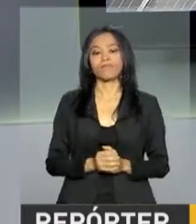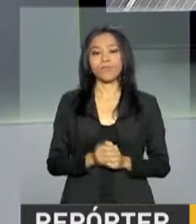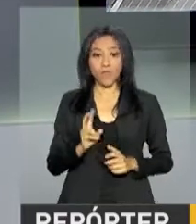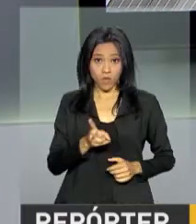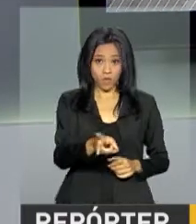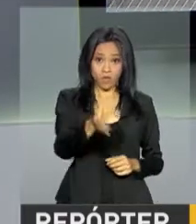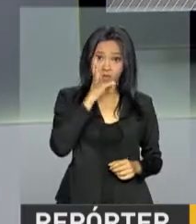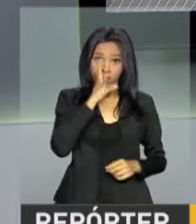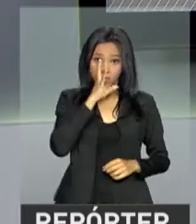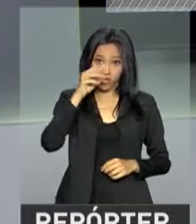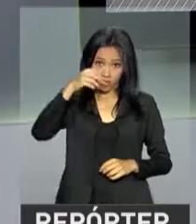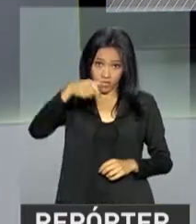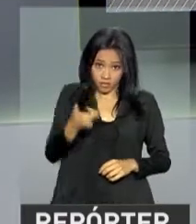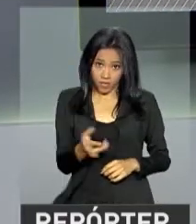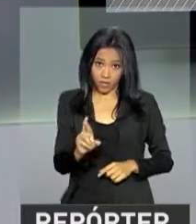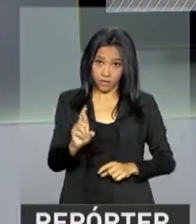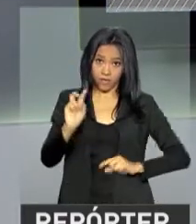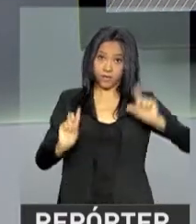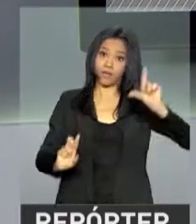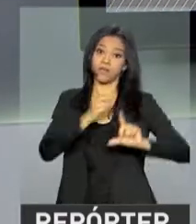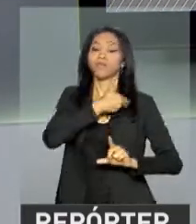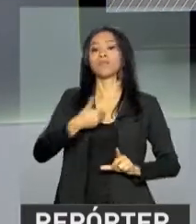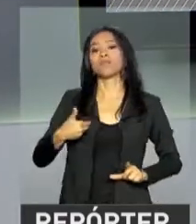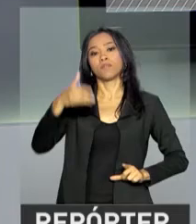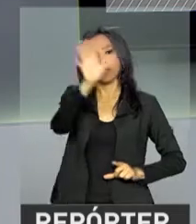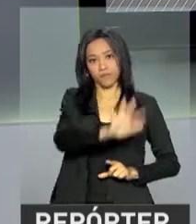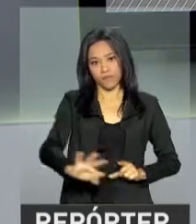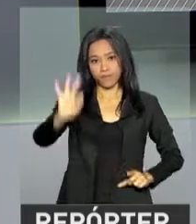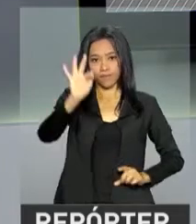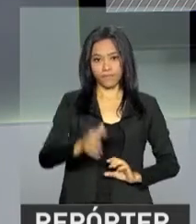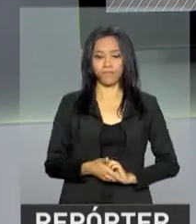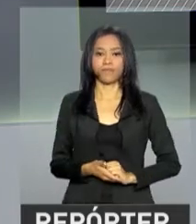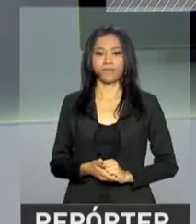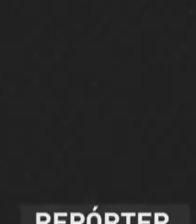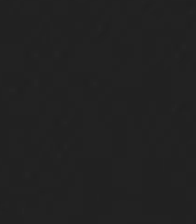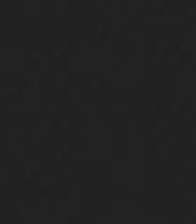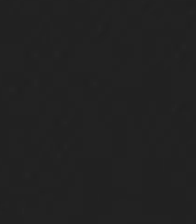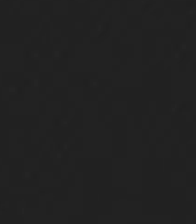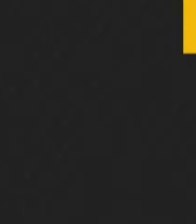internet continue com a gente na nbr a tv do governo federal